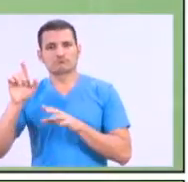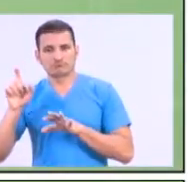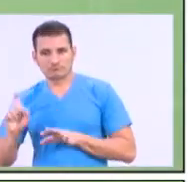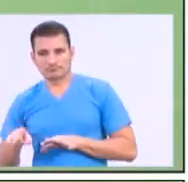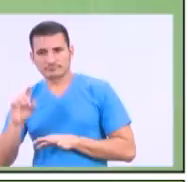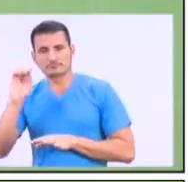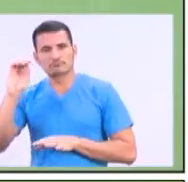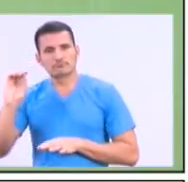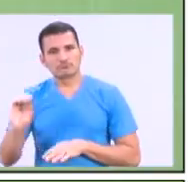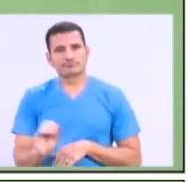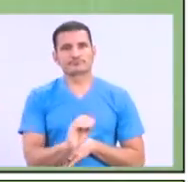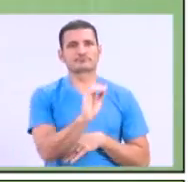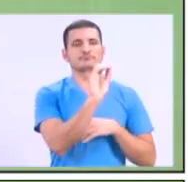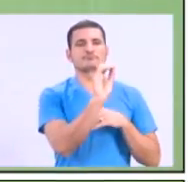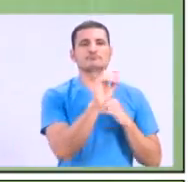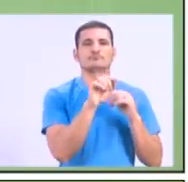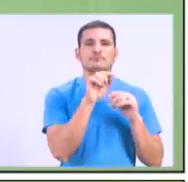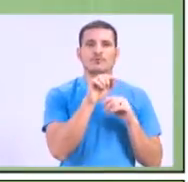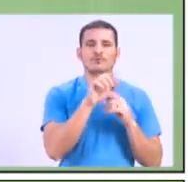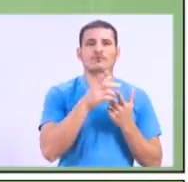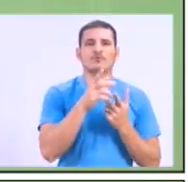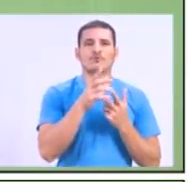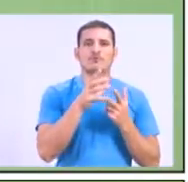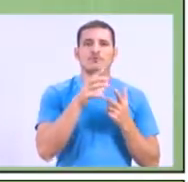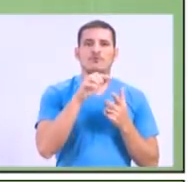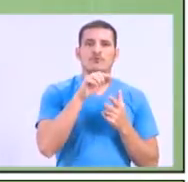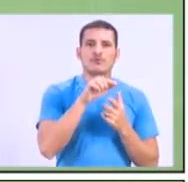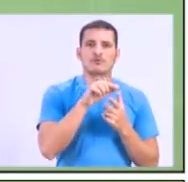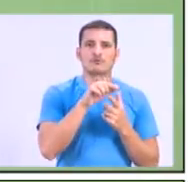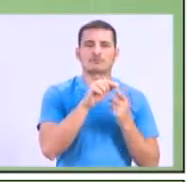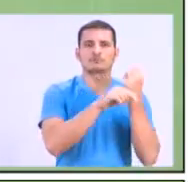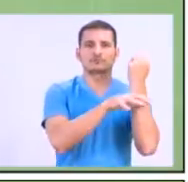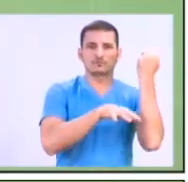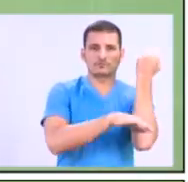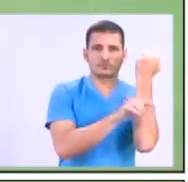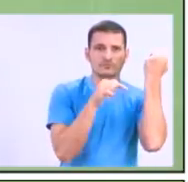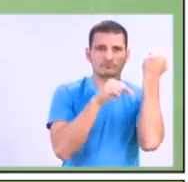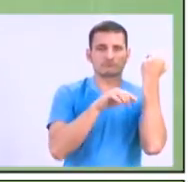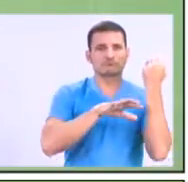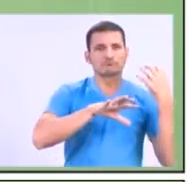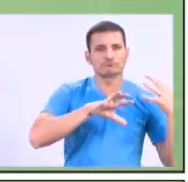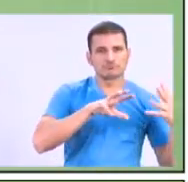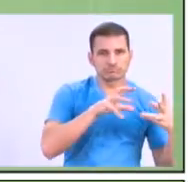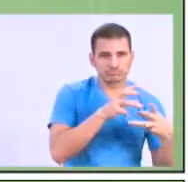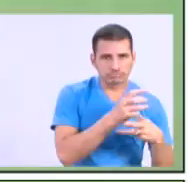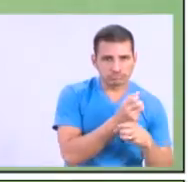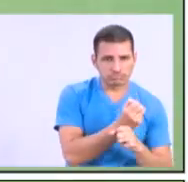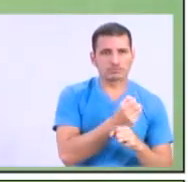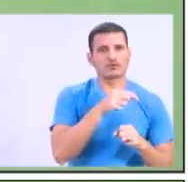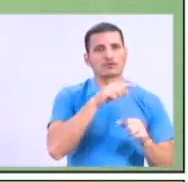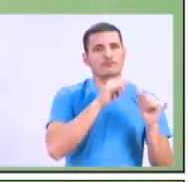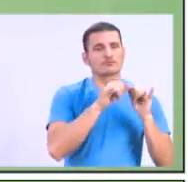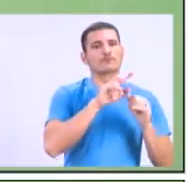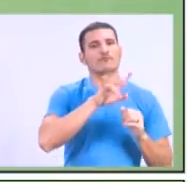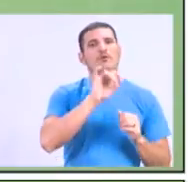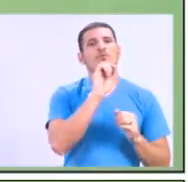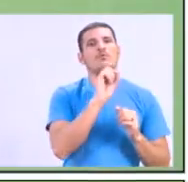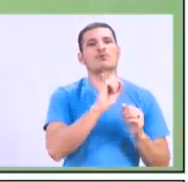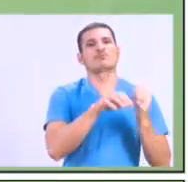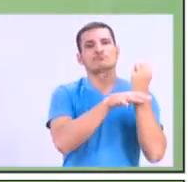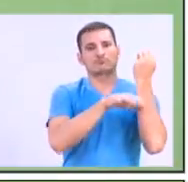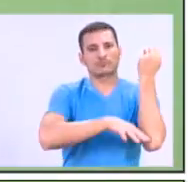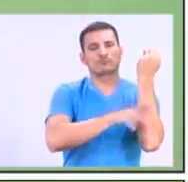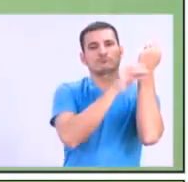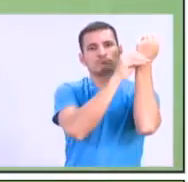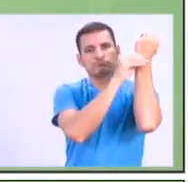forma, e após ser processado pelo servidor web, a informação será devolvida para o